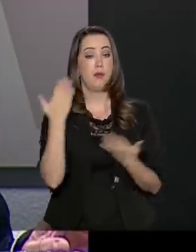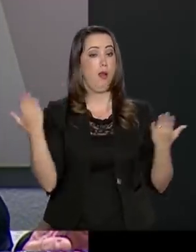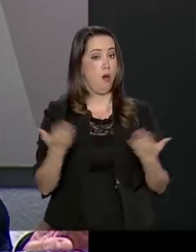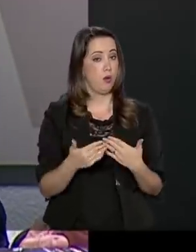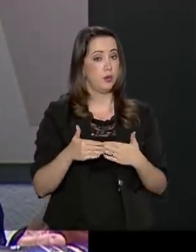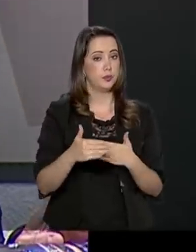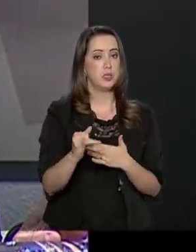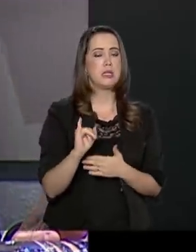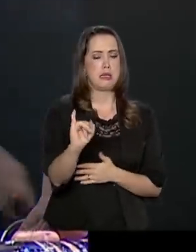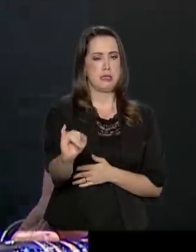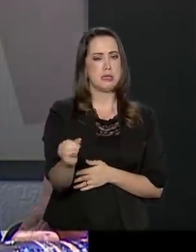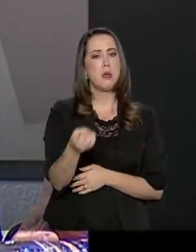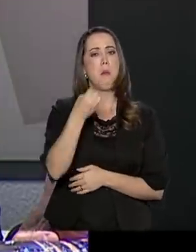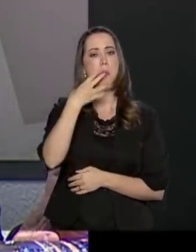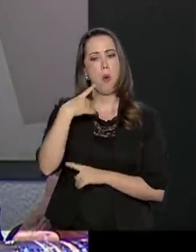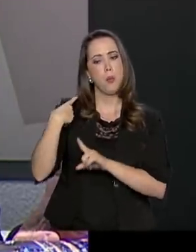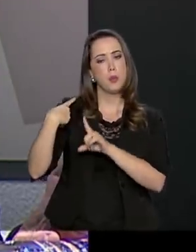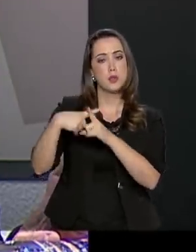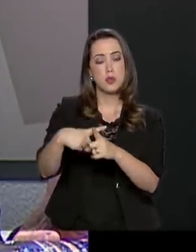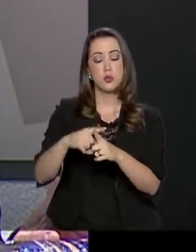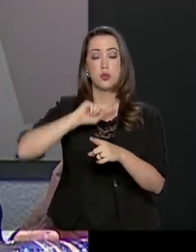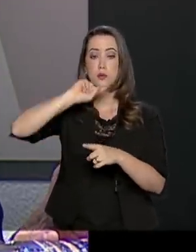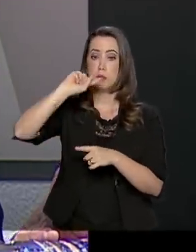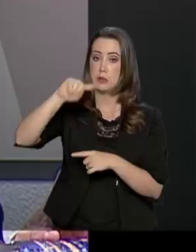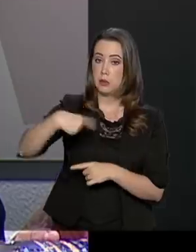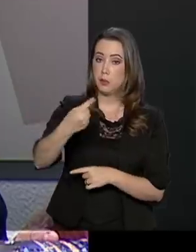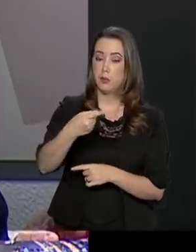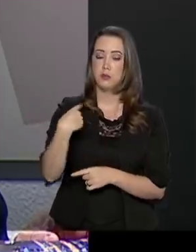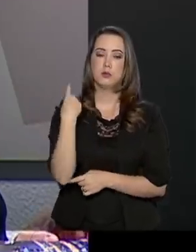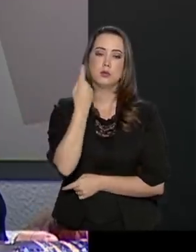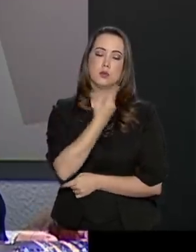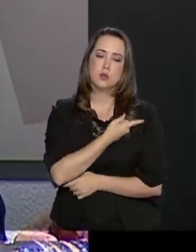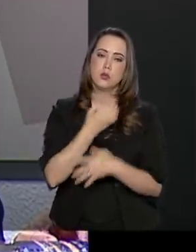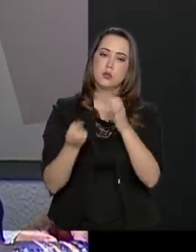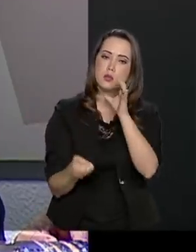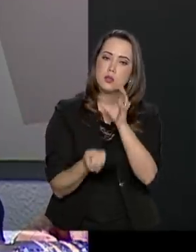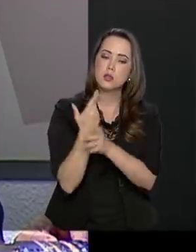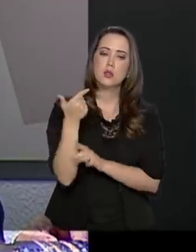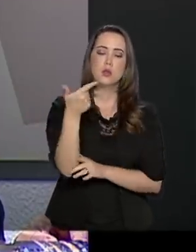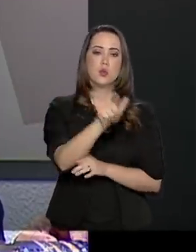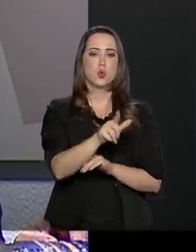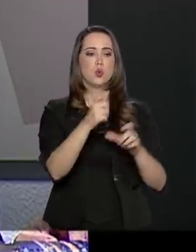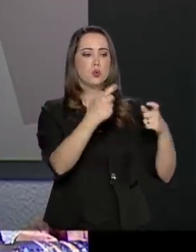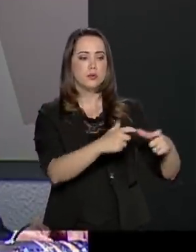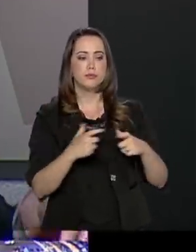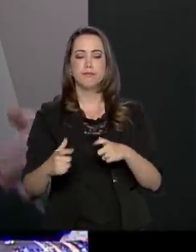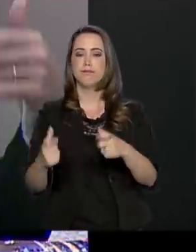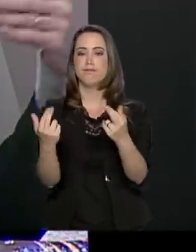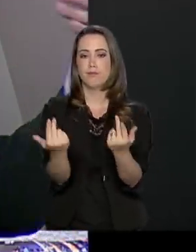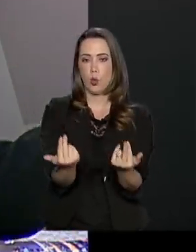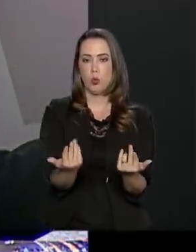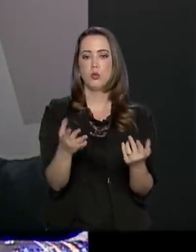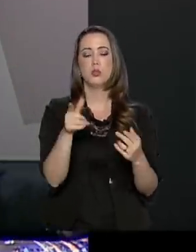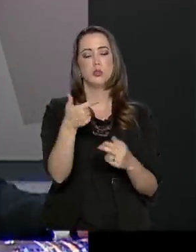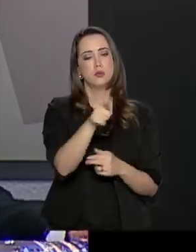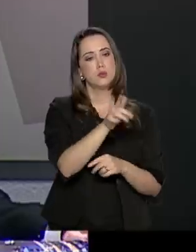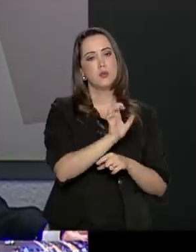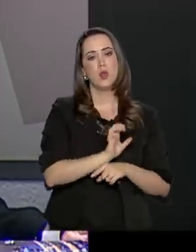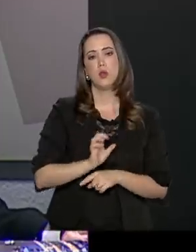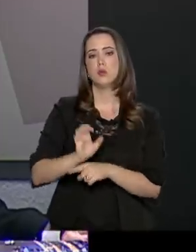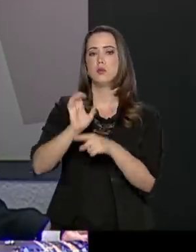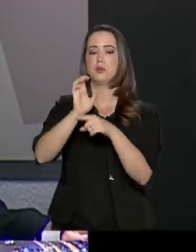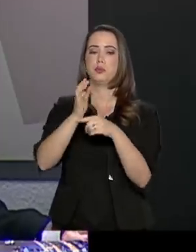Sendo o projeto piloto bem sucedido, a nossa intenção é criar outros escritórios em outras